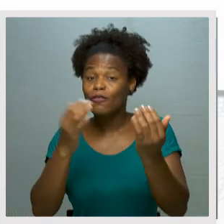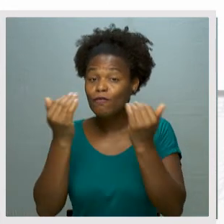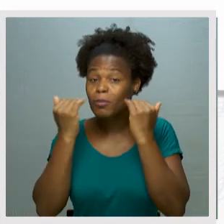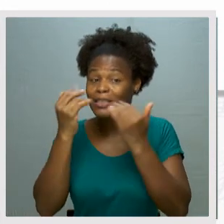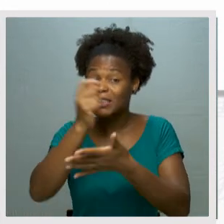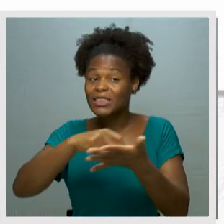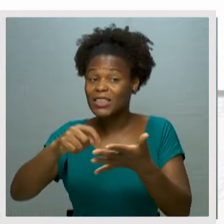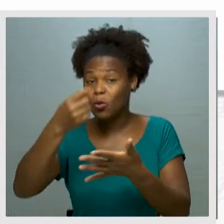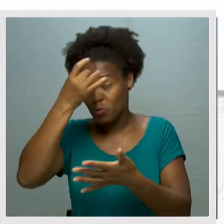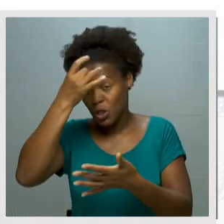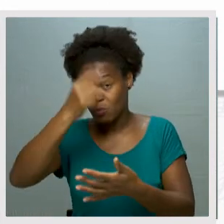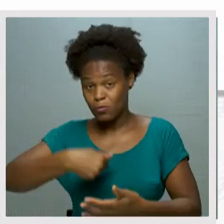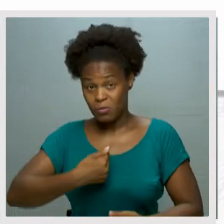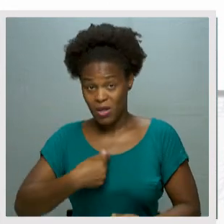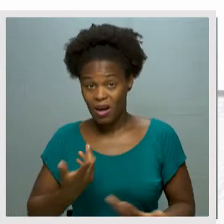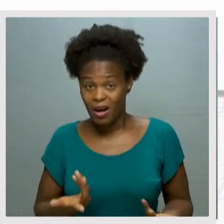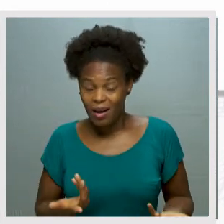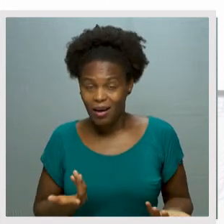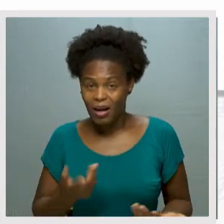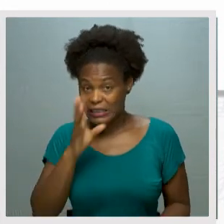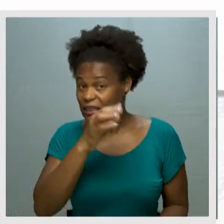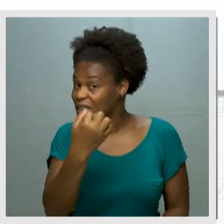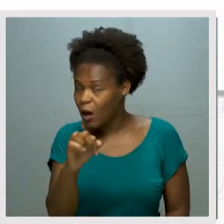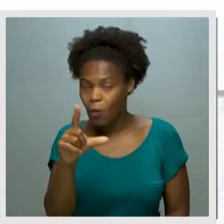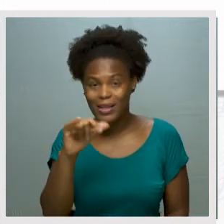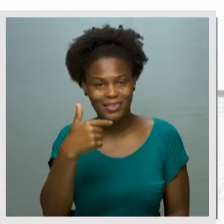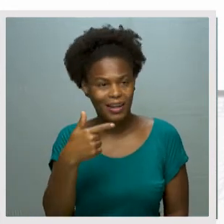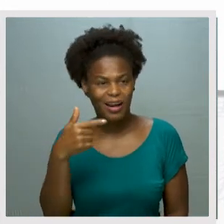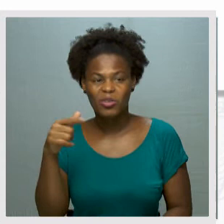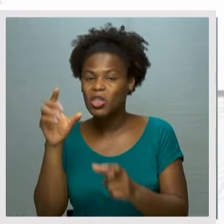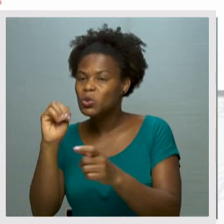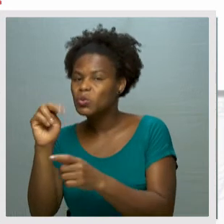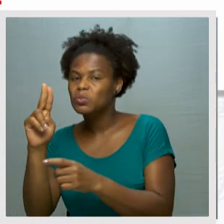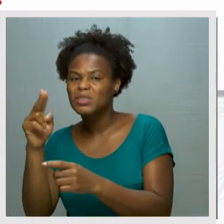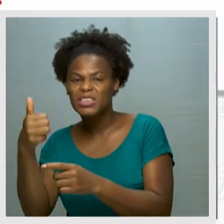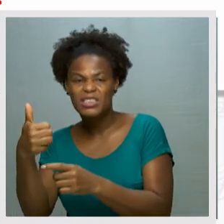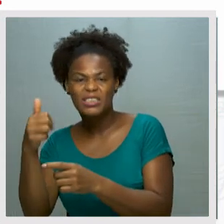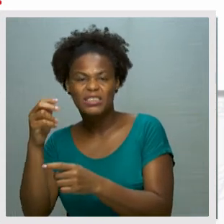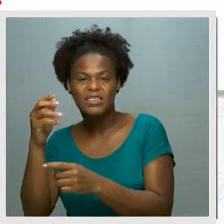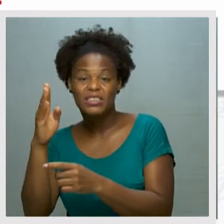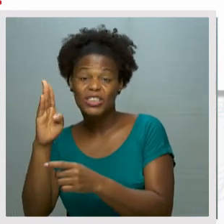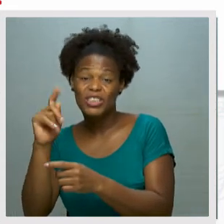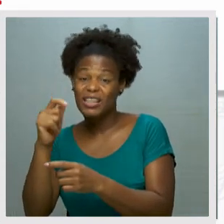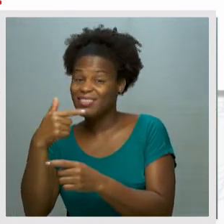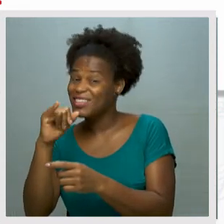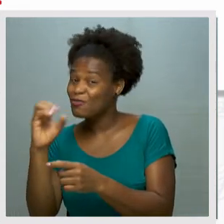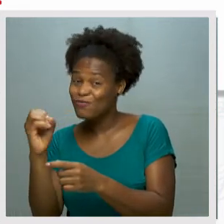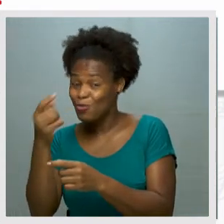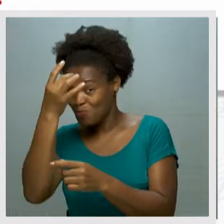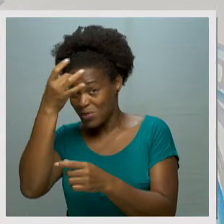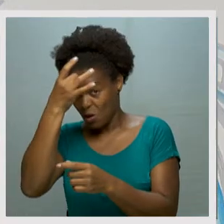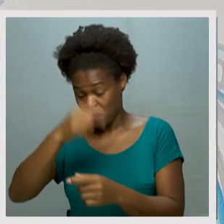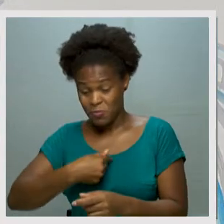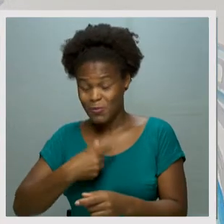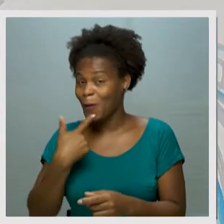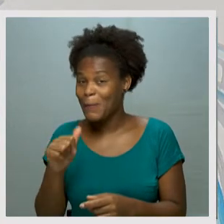escrita subjetiva. Se são textos não literários, não pode ser subjetivo. Certo? Tem que